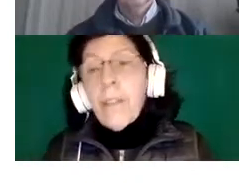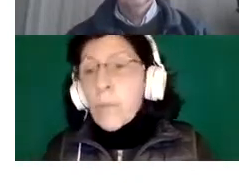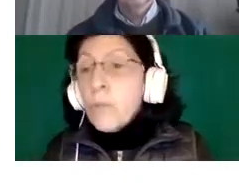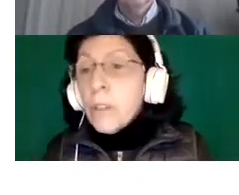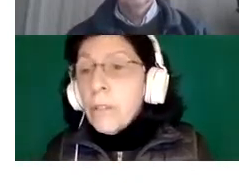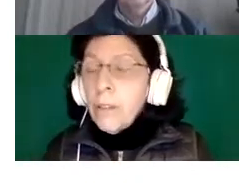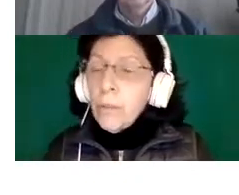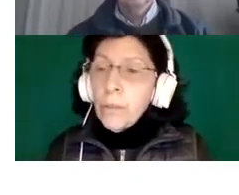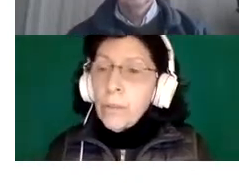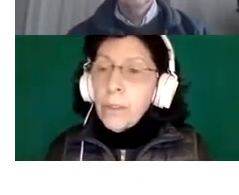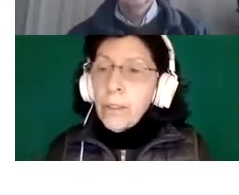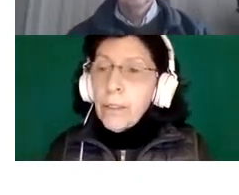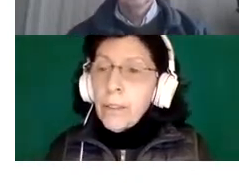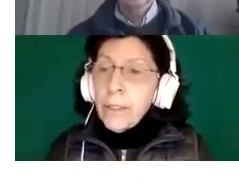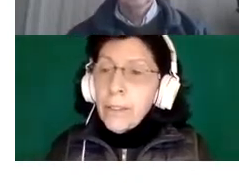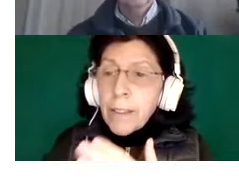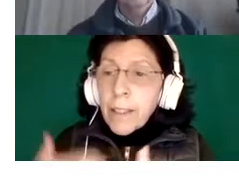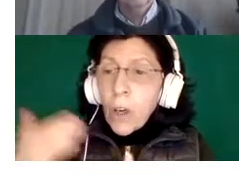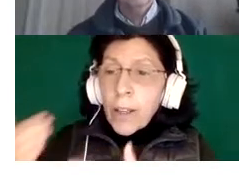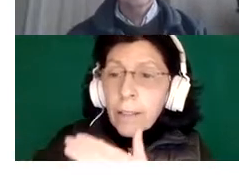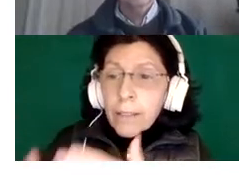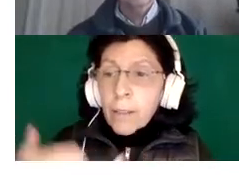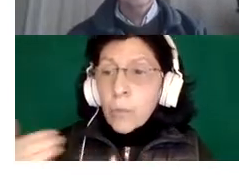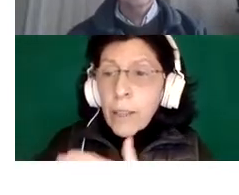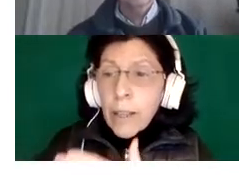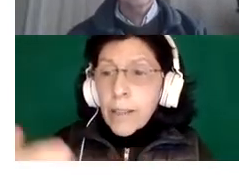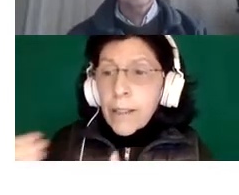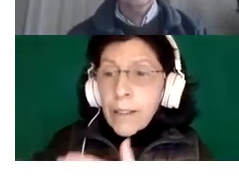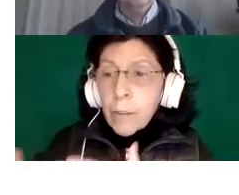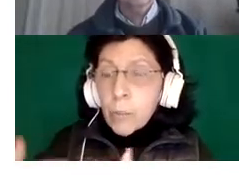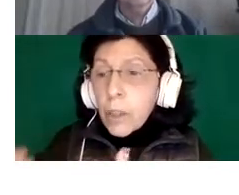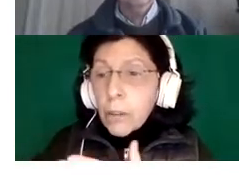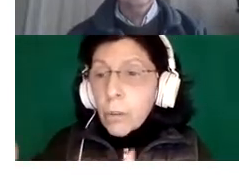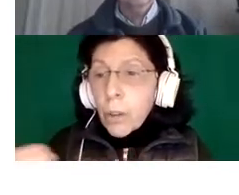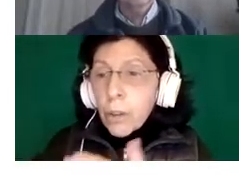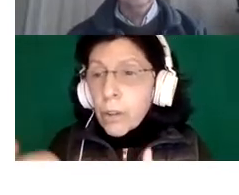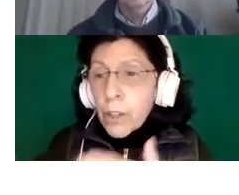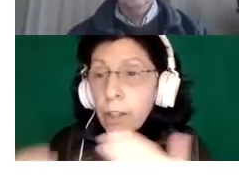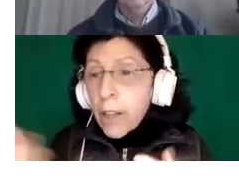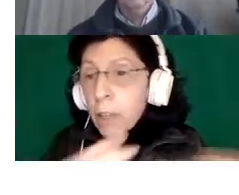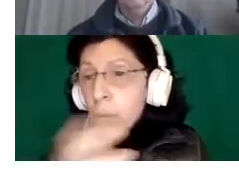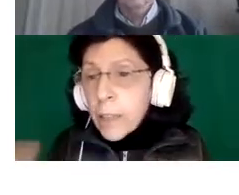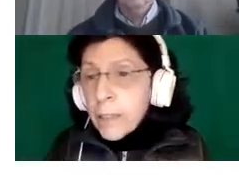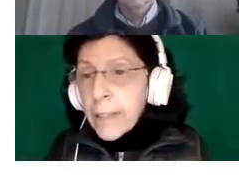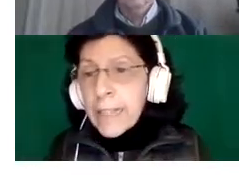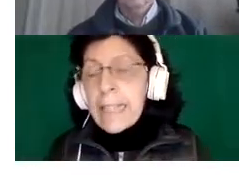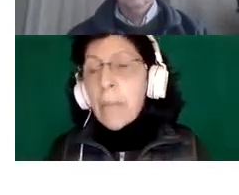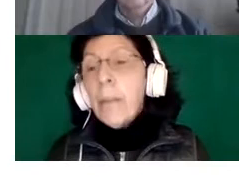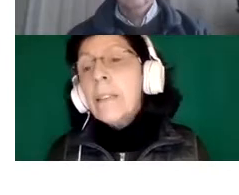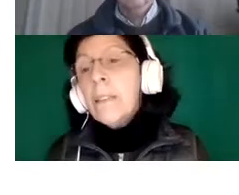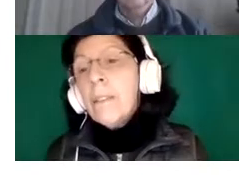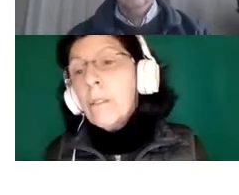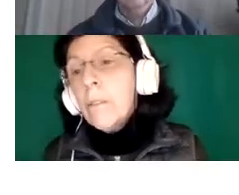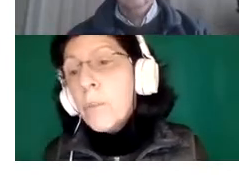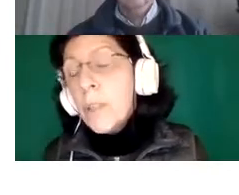não faz muito sentido agora começar a demoli-lo ou a escavá-lo, ainda que em